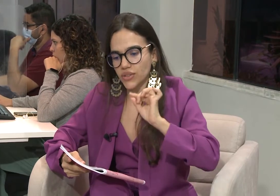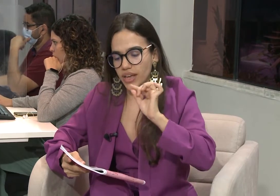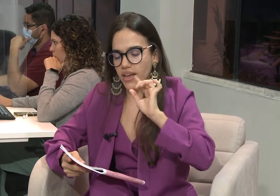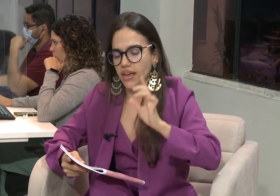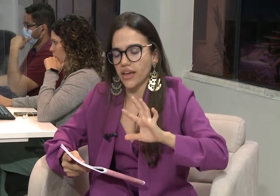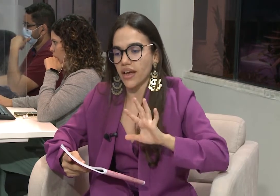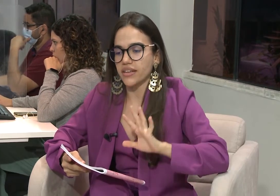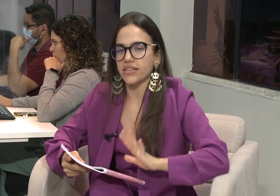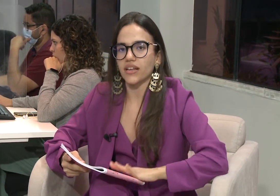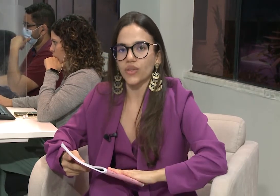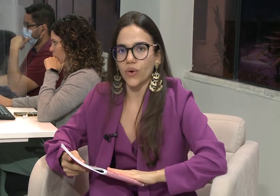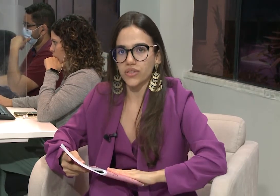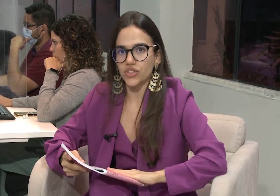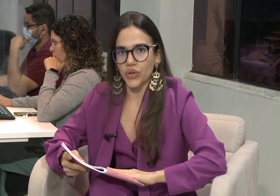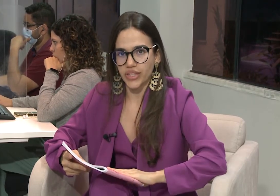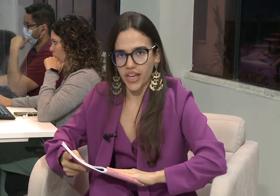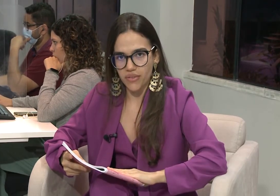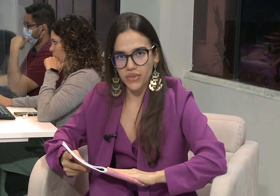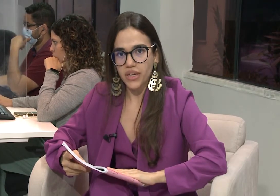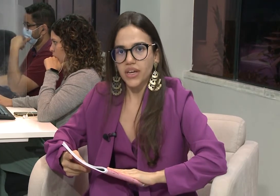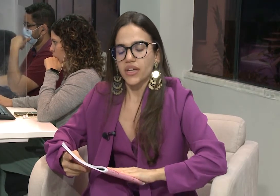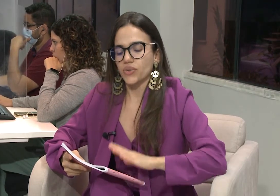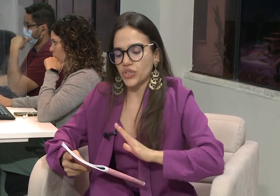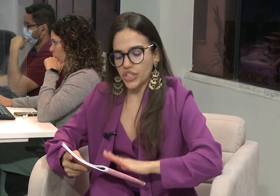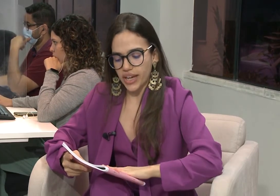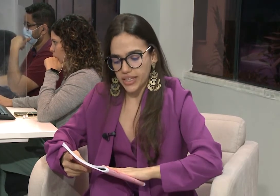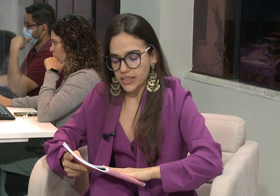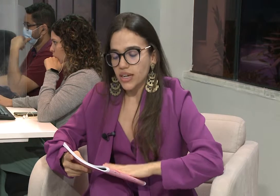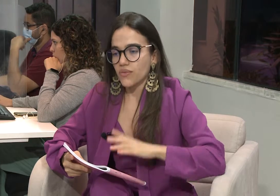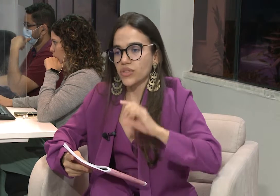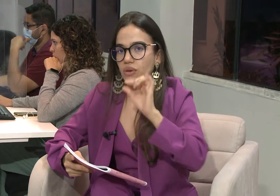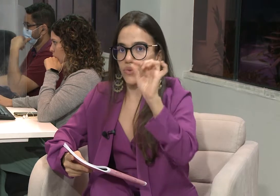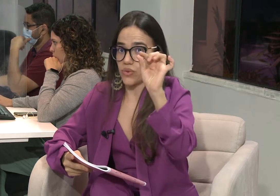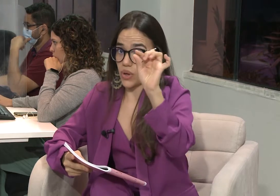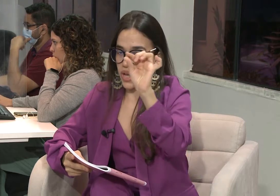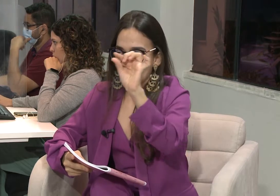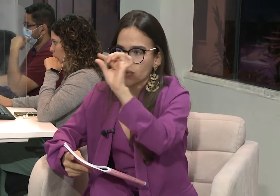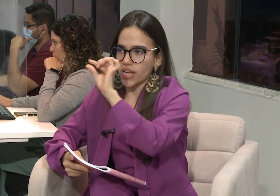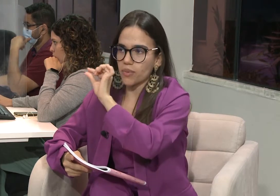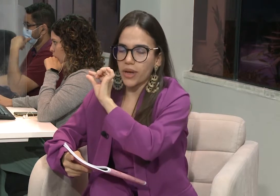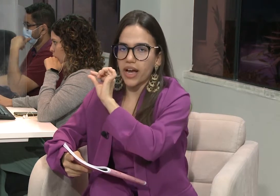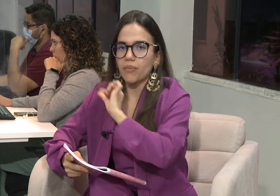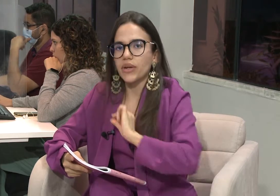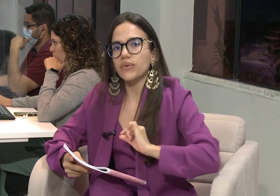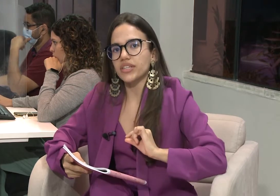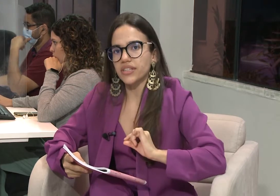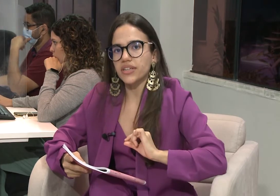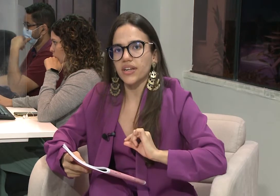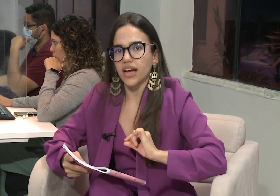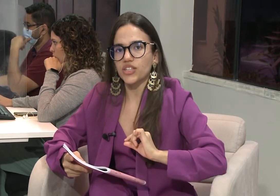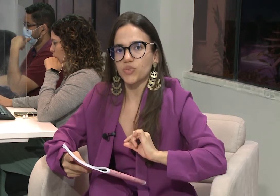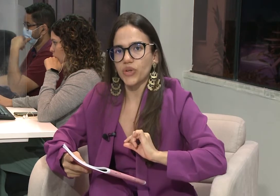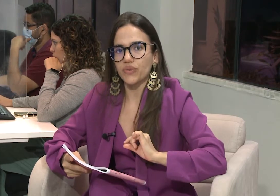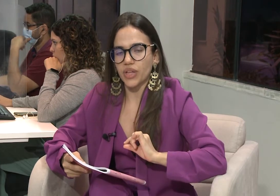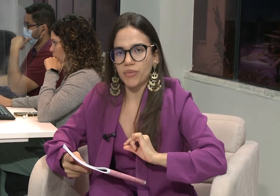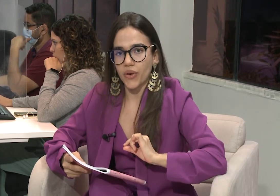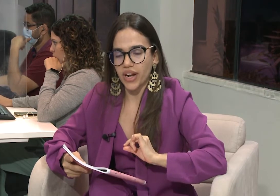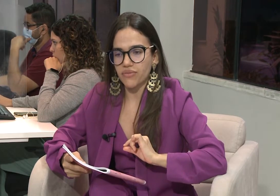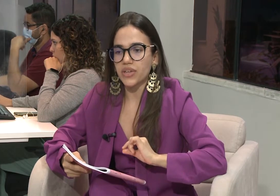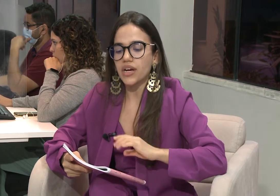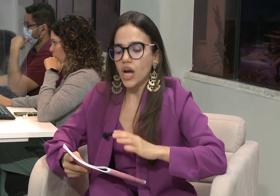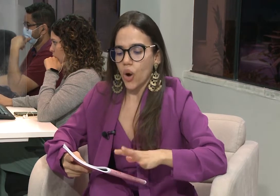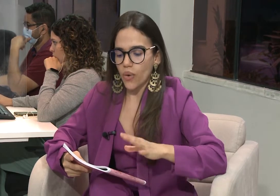no Ciatox IJF no Instagram, você consegue pegar pelo link lá disponível